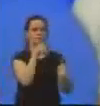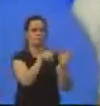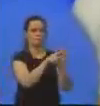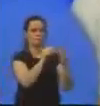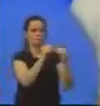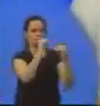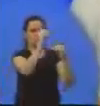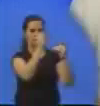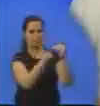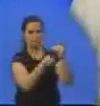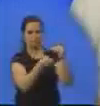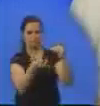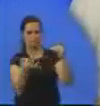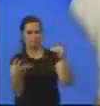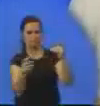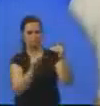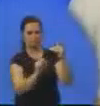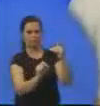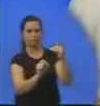foi para infinito. E embaixo,